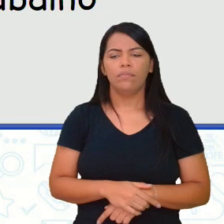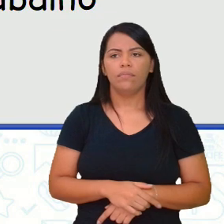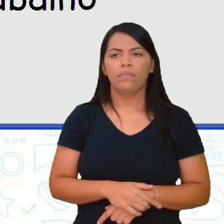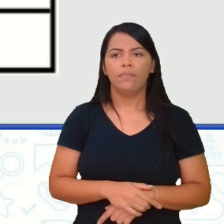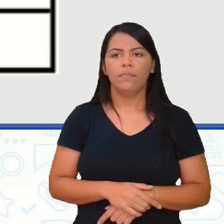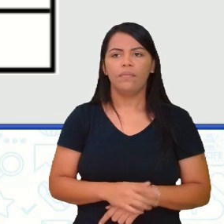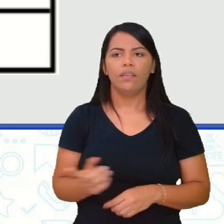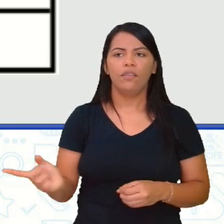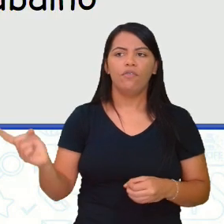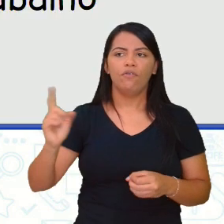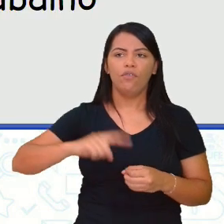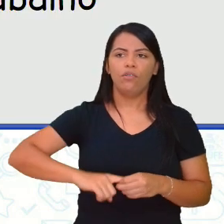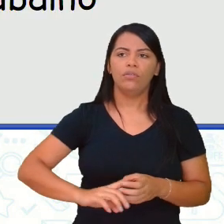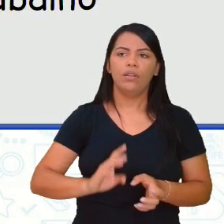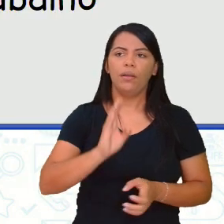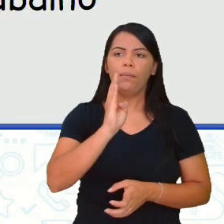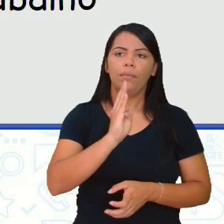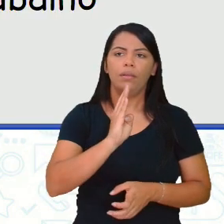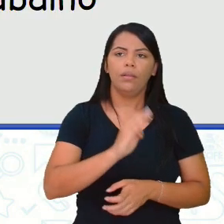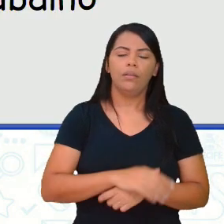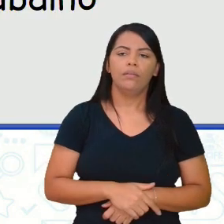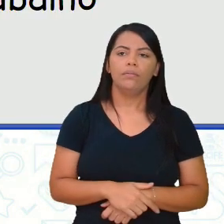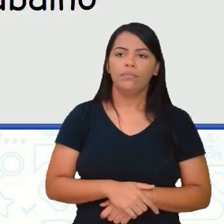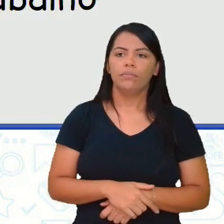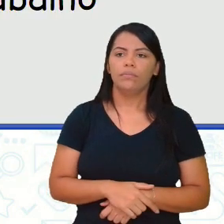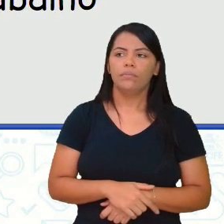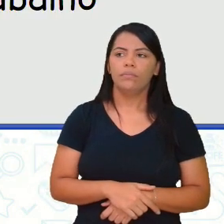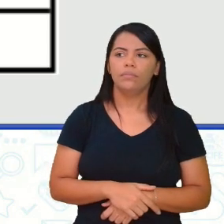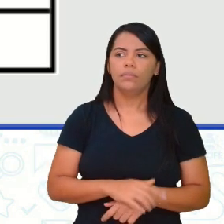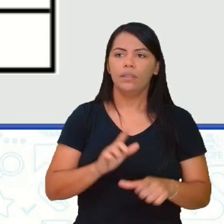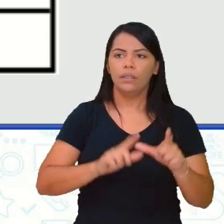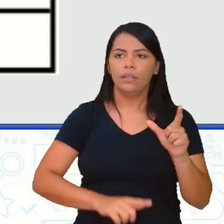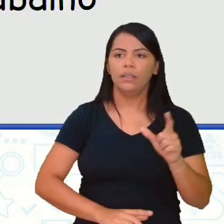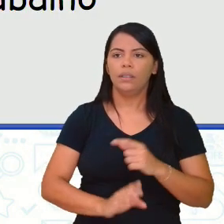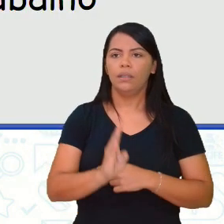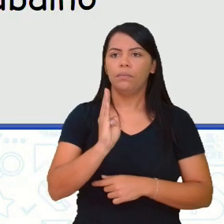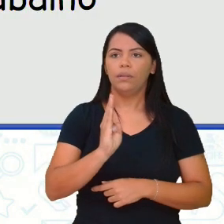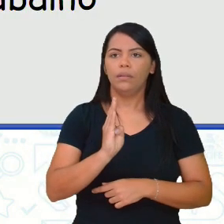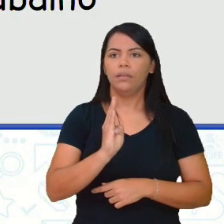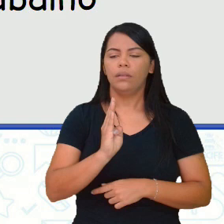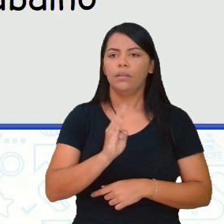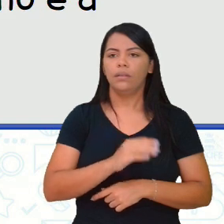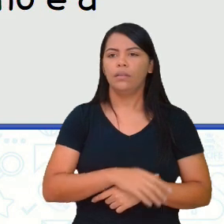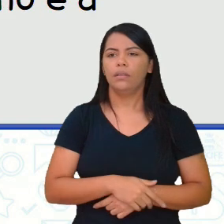volta a B para dar uma olhadinha, porque ele se confundiu aí. Né? Letra B.